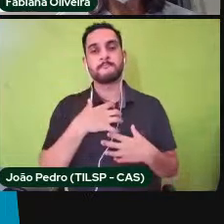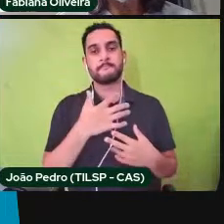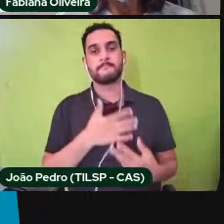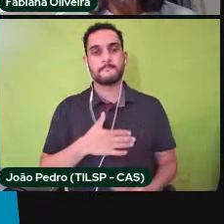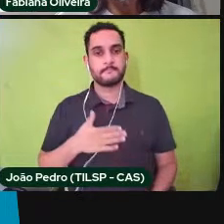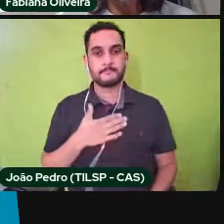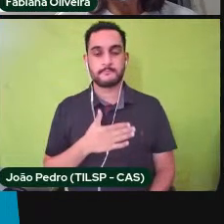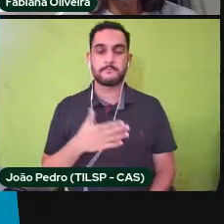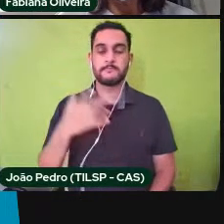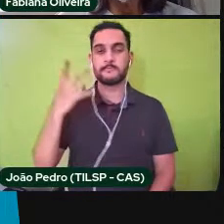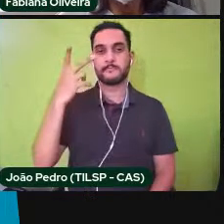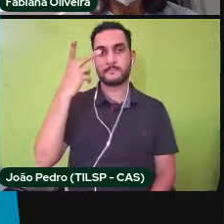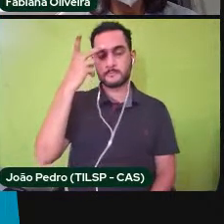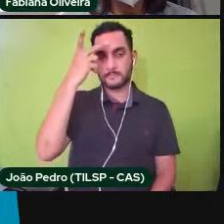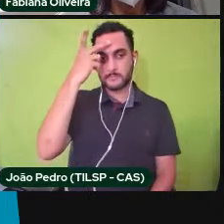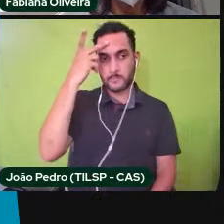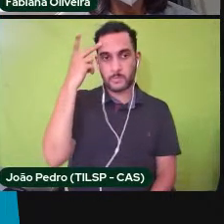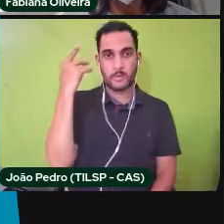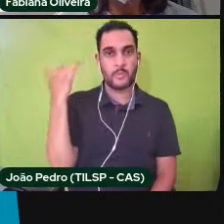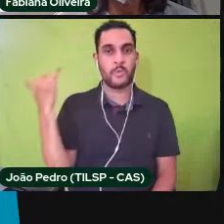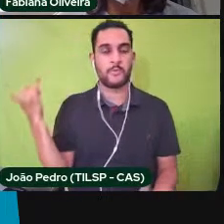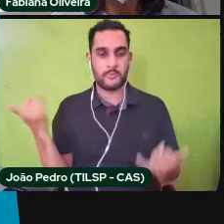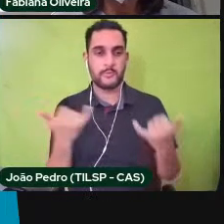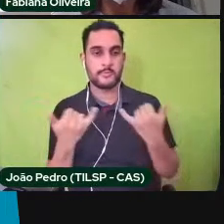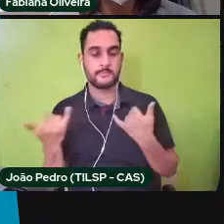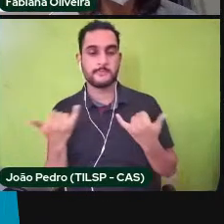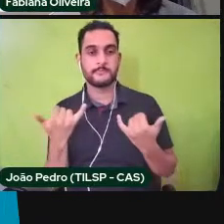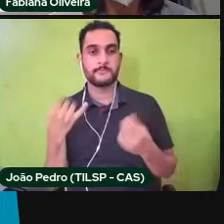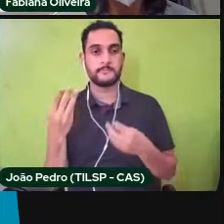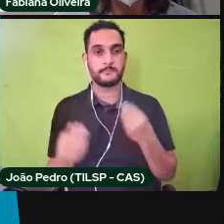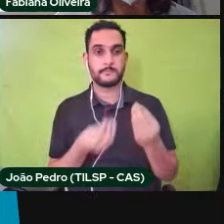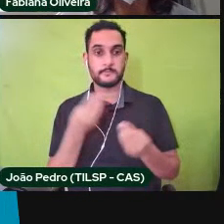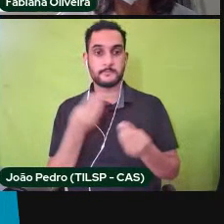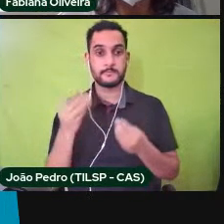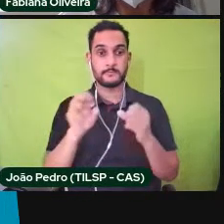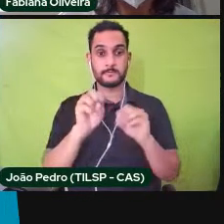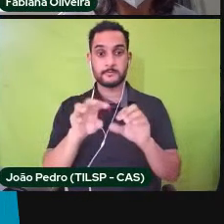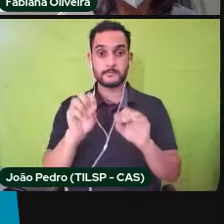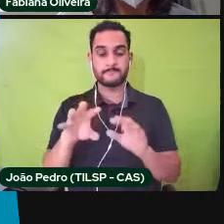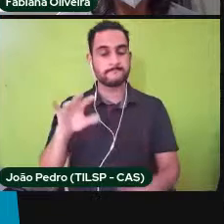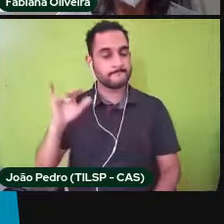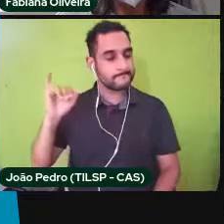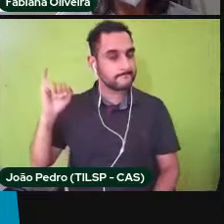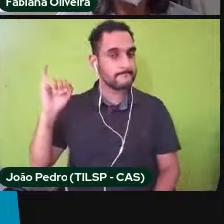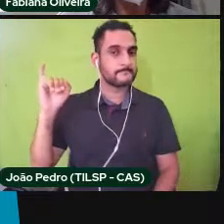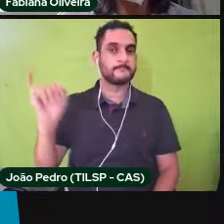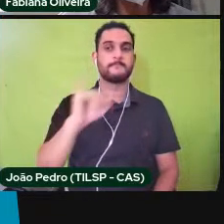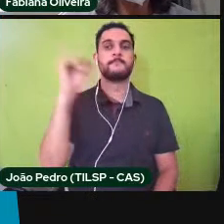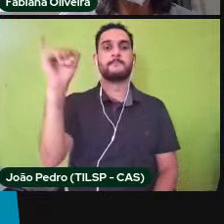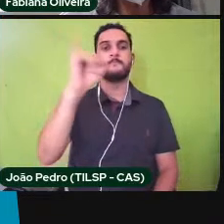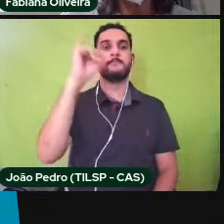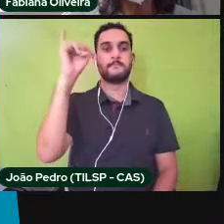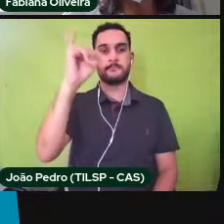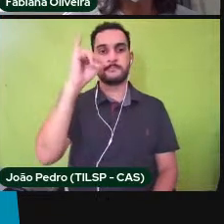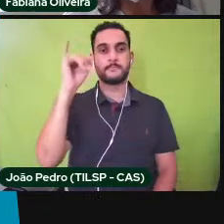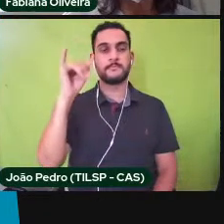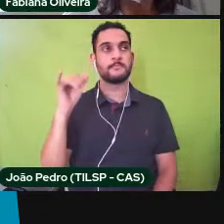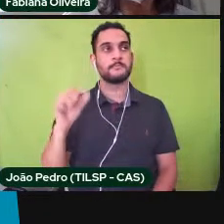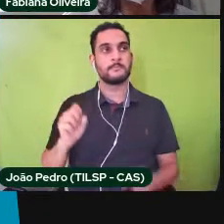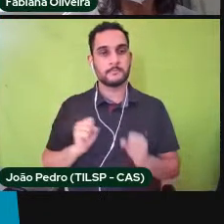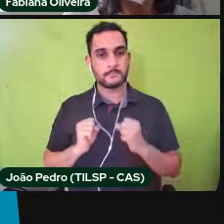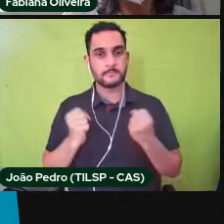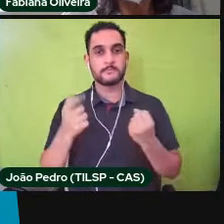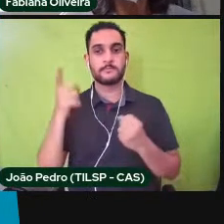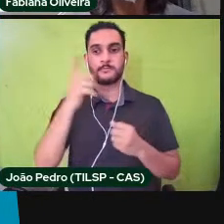dizer e que a consideração em relação à educação como um bem indispensável em sua tentativa de alcançar